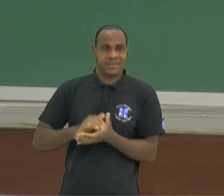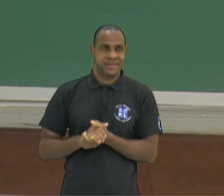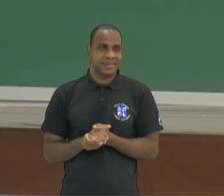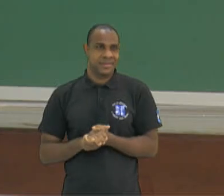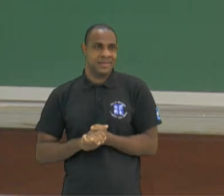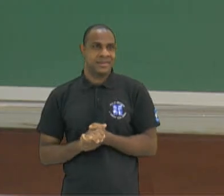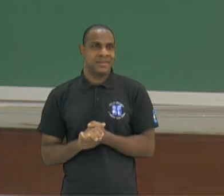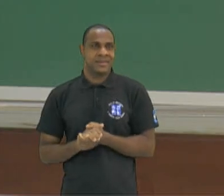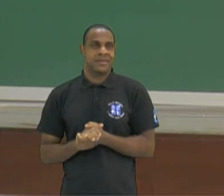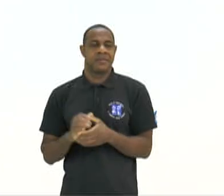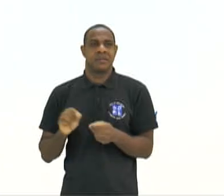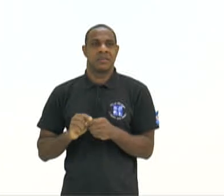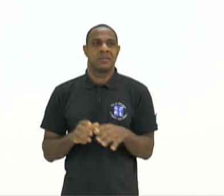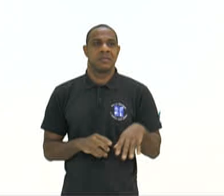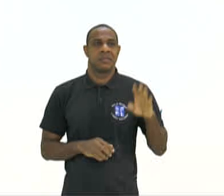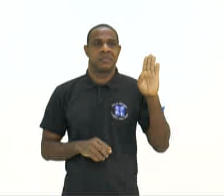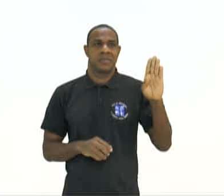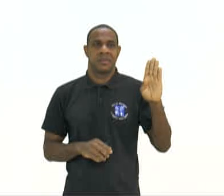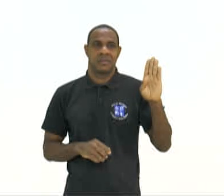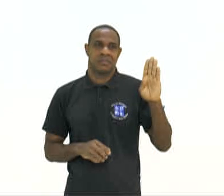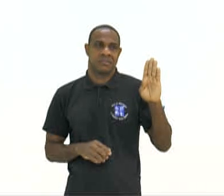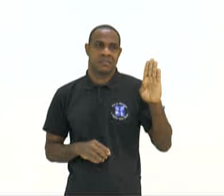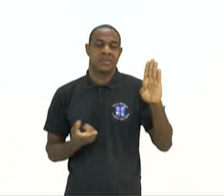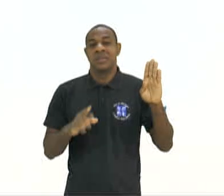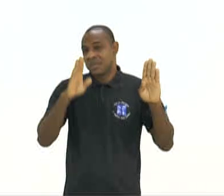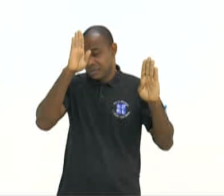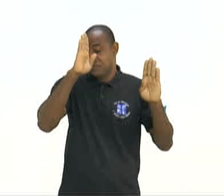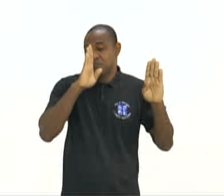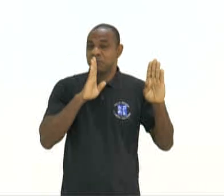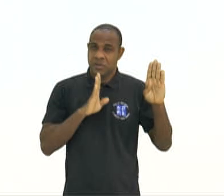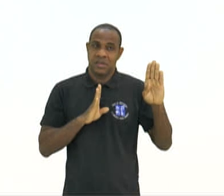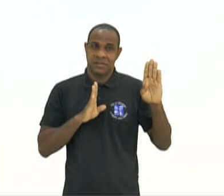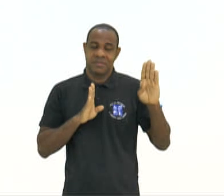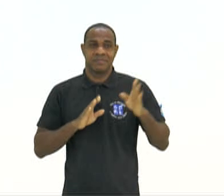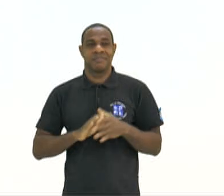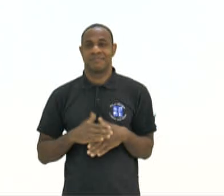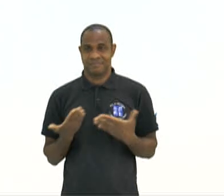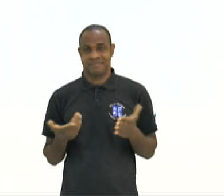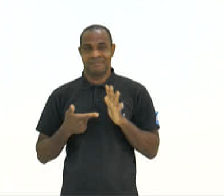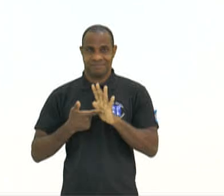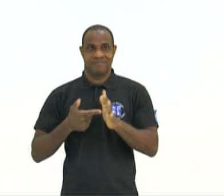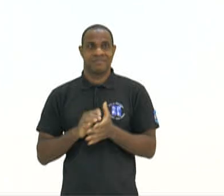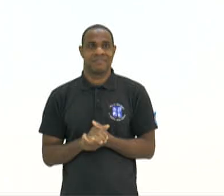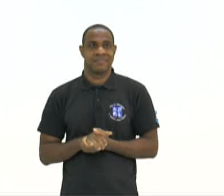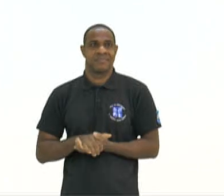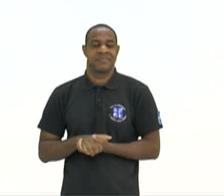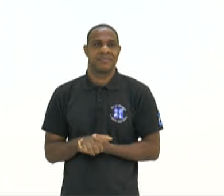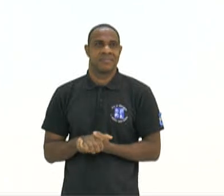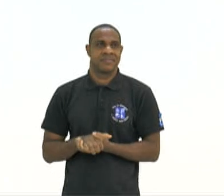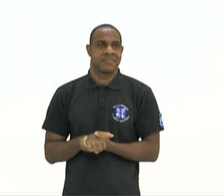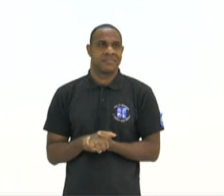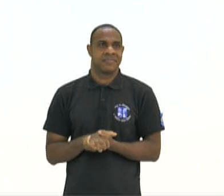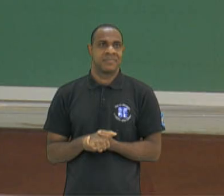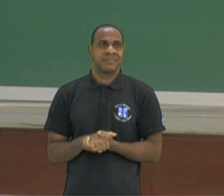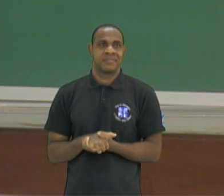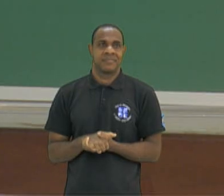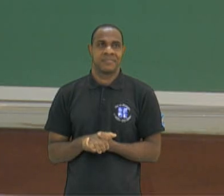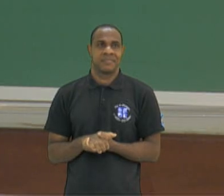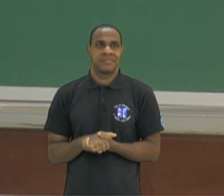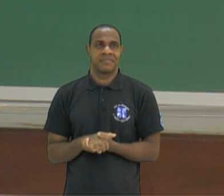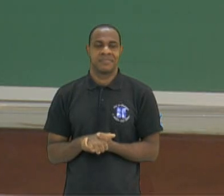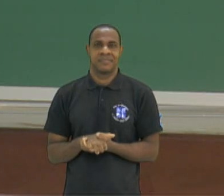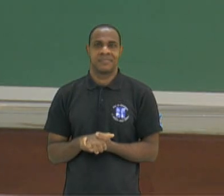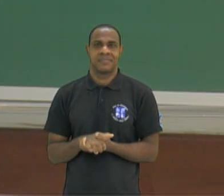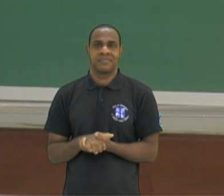free, sem necessidade, porque no primeiro momento todo mundo pode jogar porque é gratuito. Check the correct answer. The